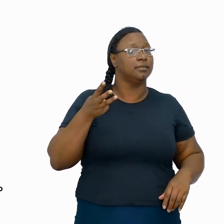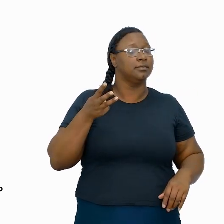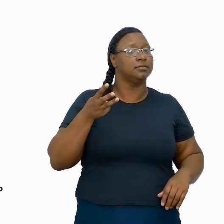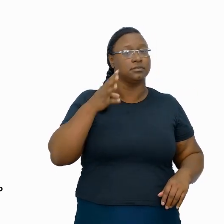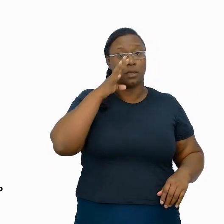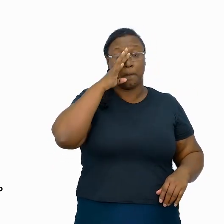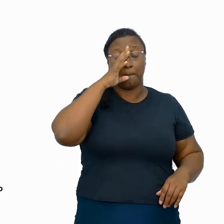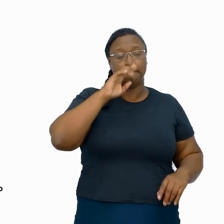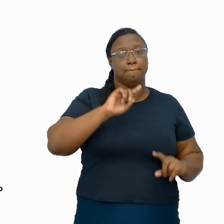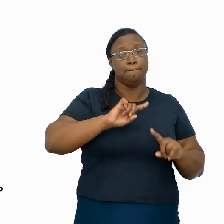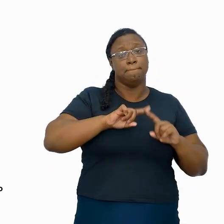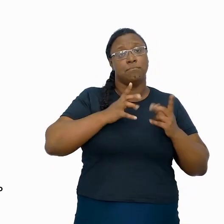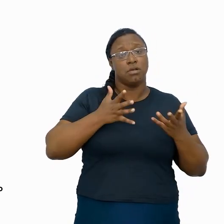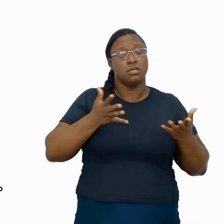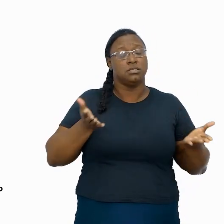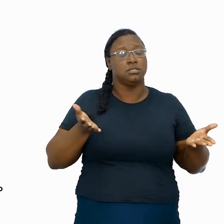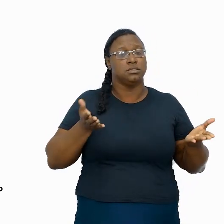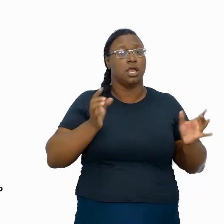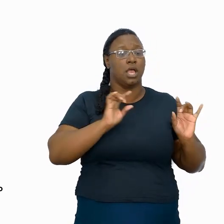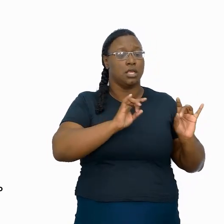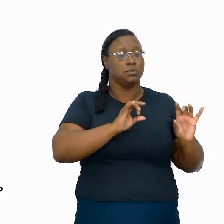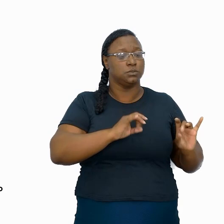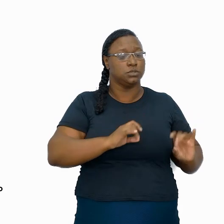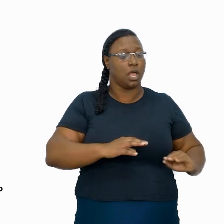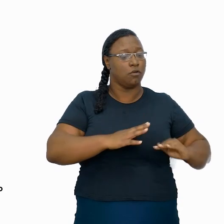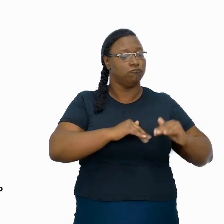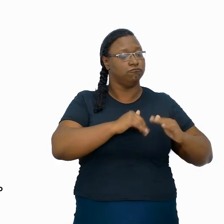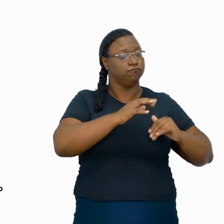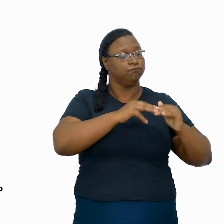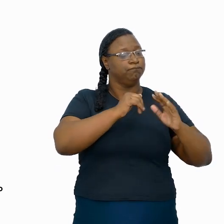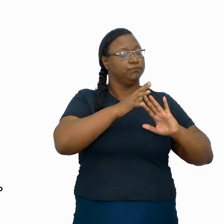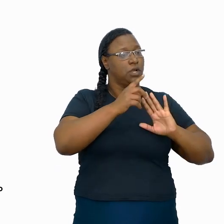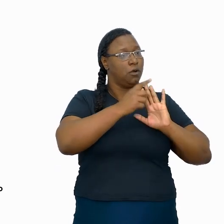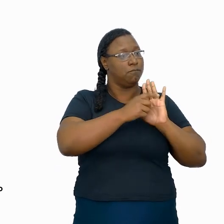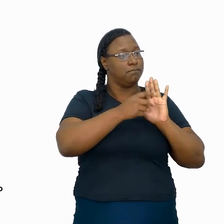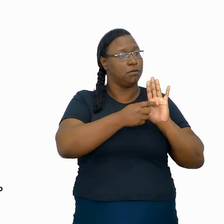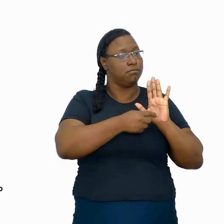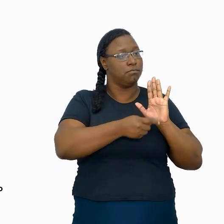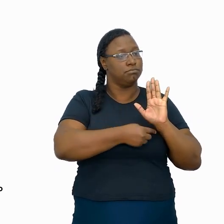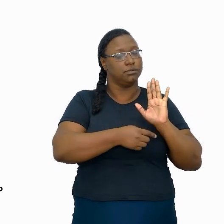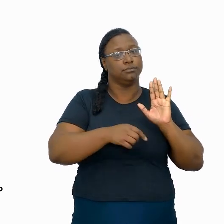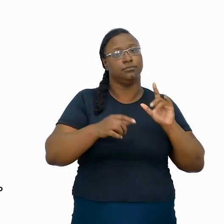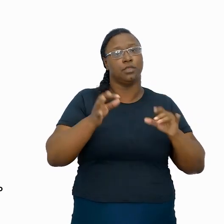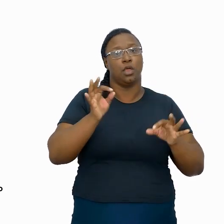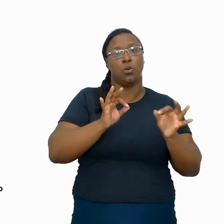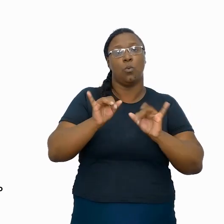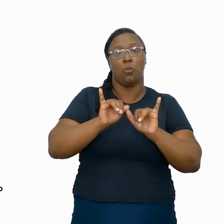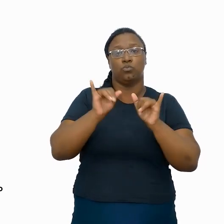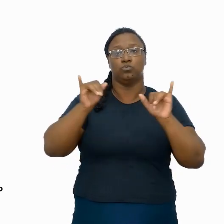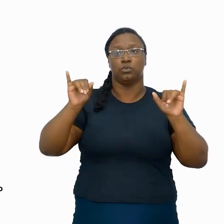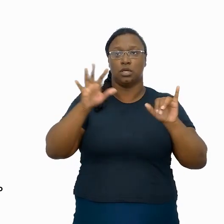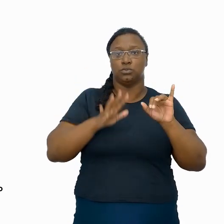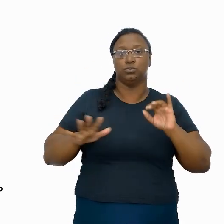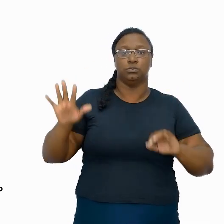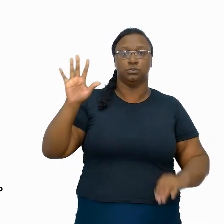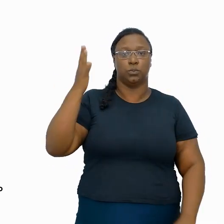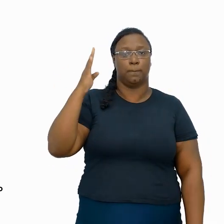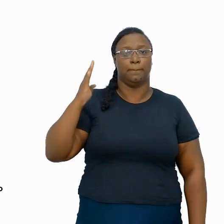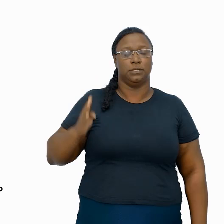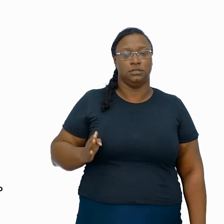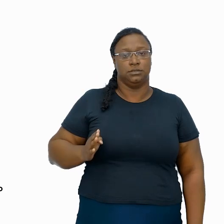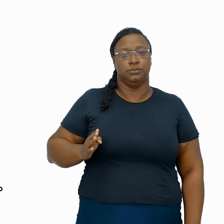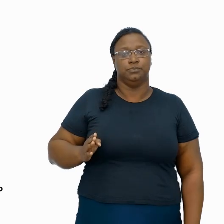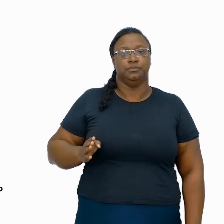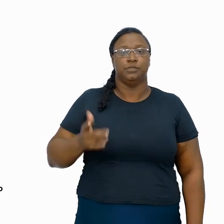a especificidade, né, de relacionar com a matriz de produção de eletricidade no Brasil, e novamente discutir